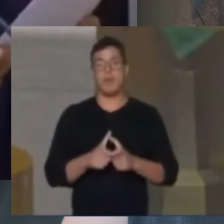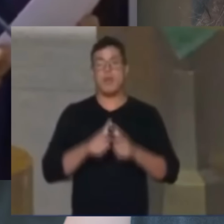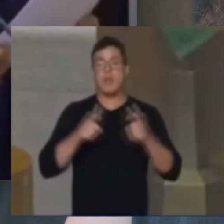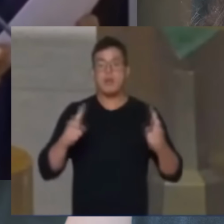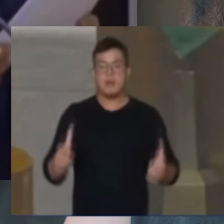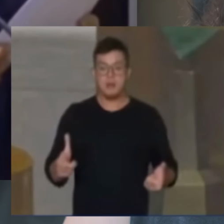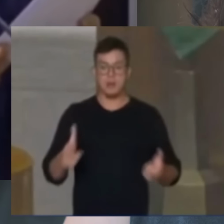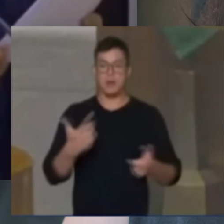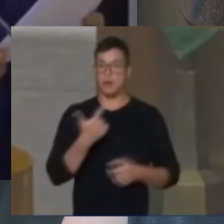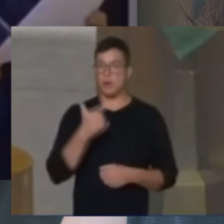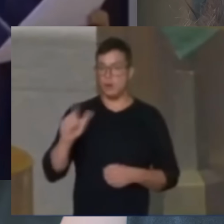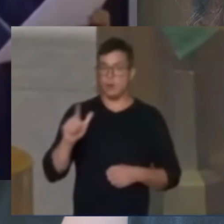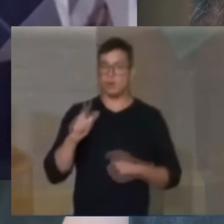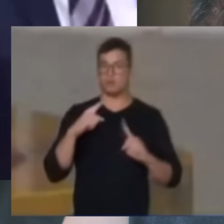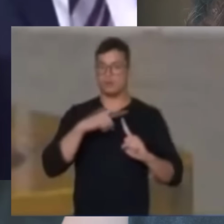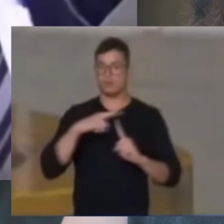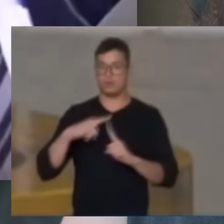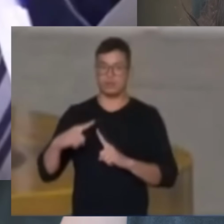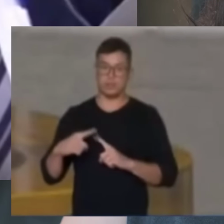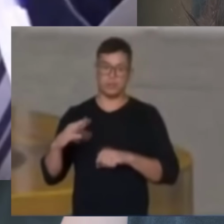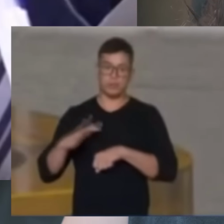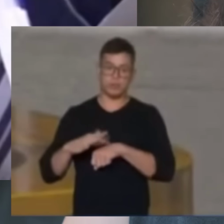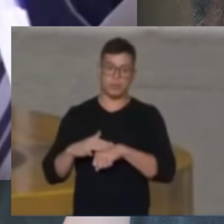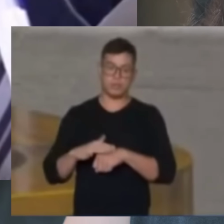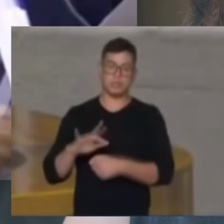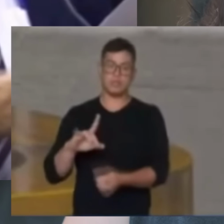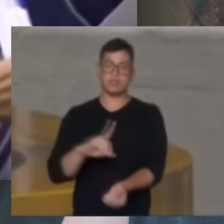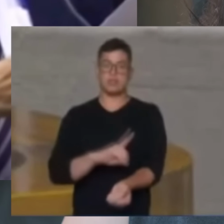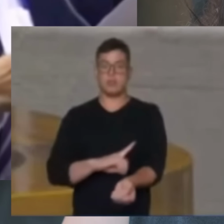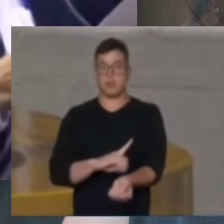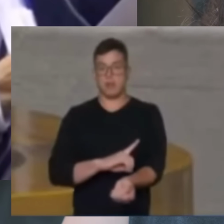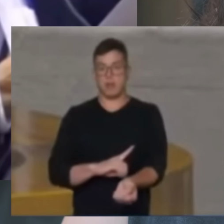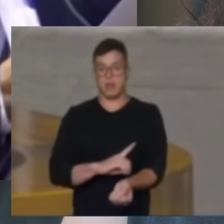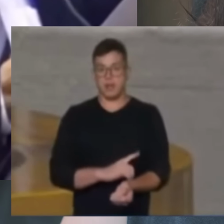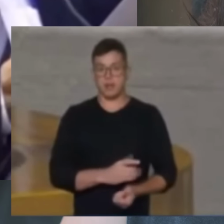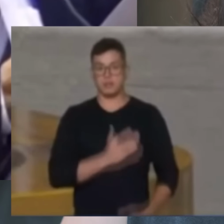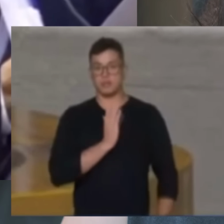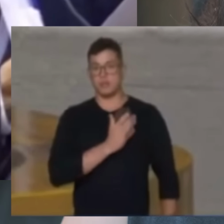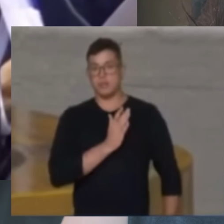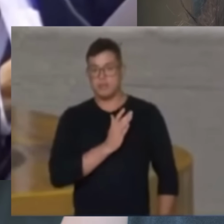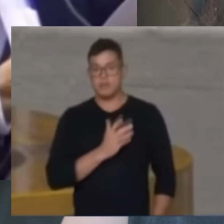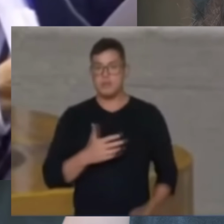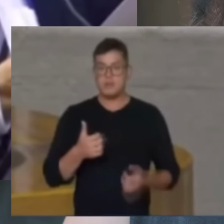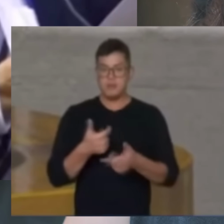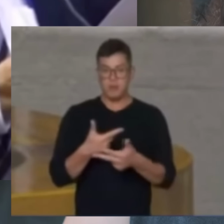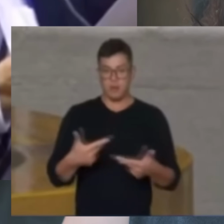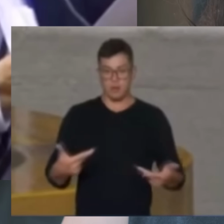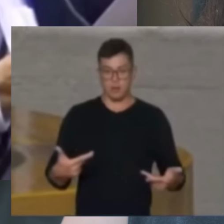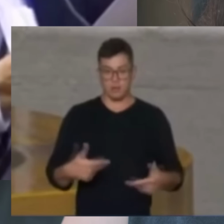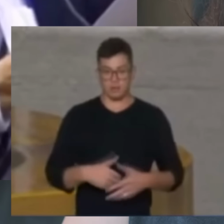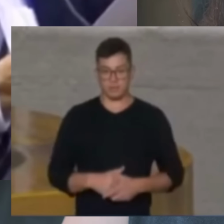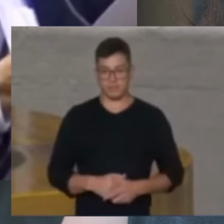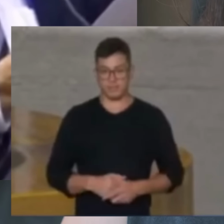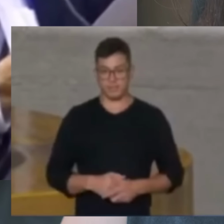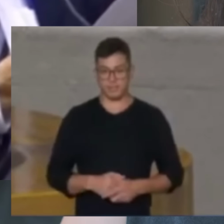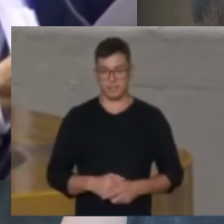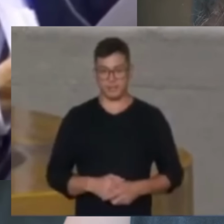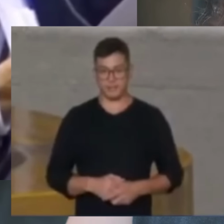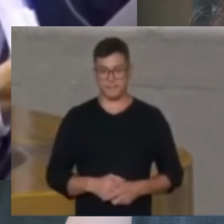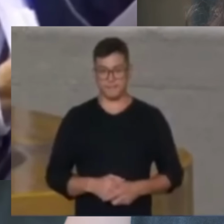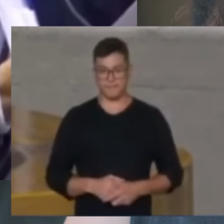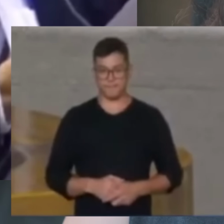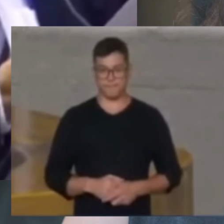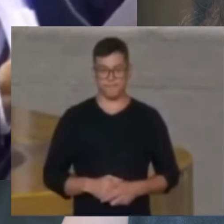doenças cardiovasculares, como também considerada pela Organização Mundial da Saúde um sério problema